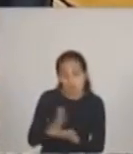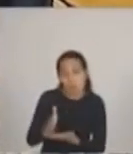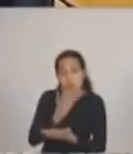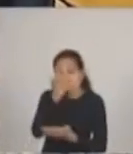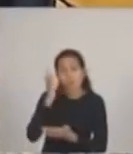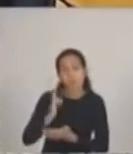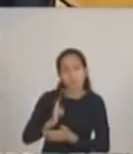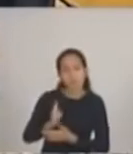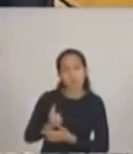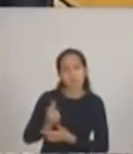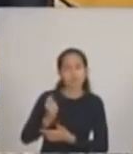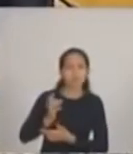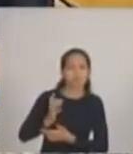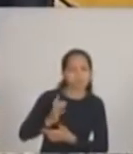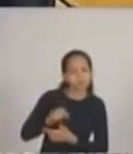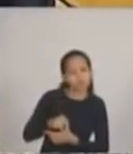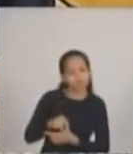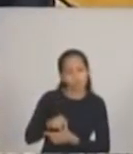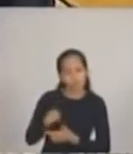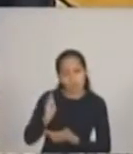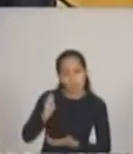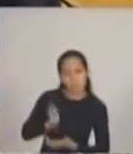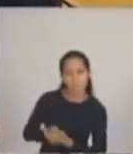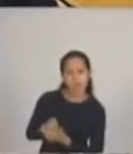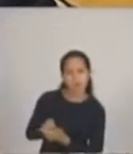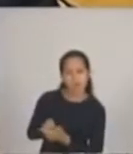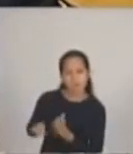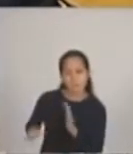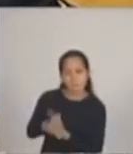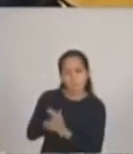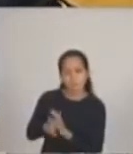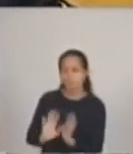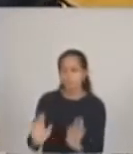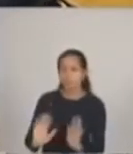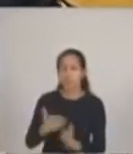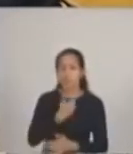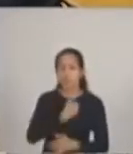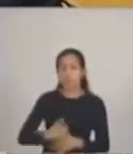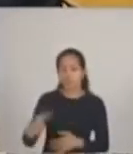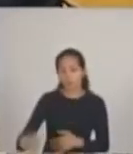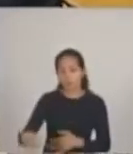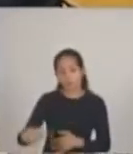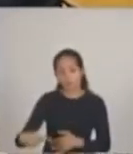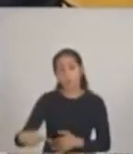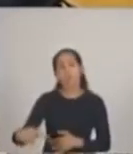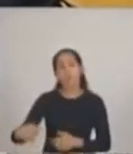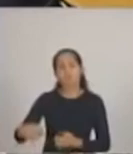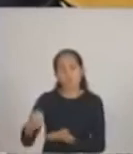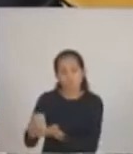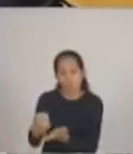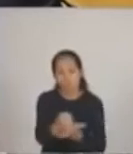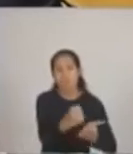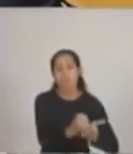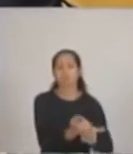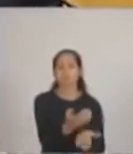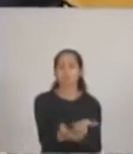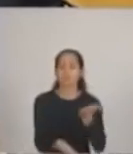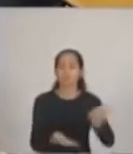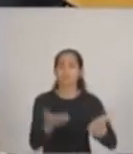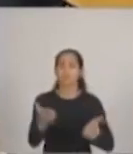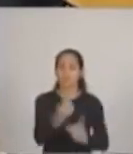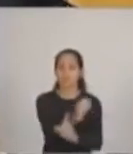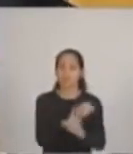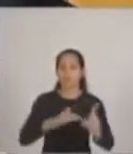deveriam elas mesmas bancar o tratamento. O Estado deveria reparar essas vítimas da